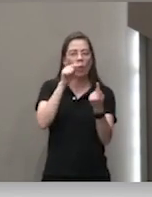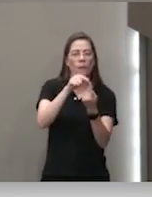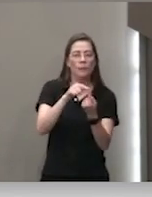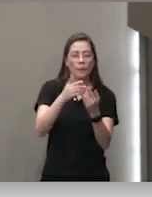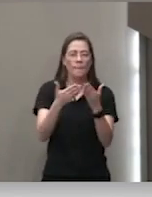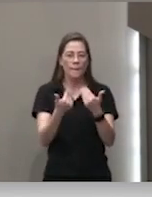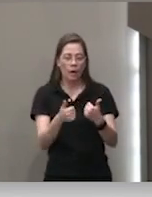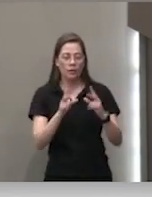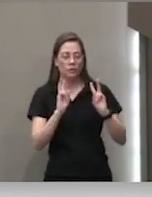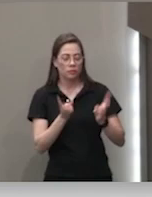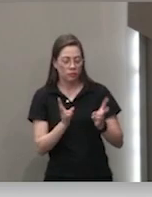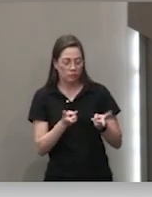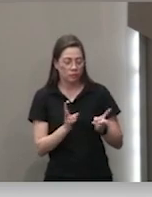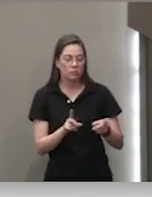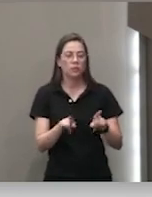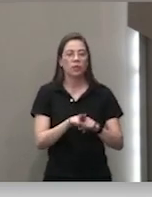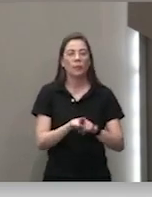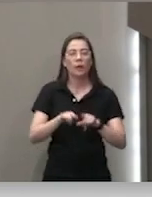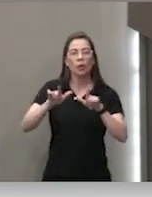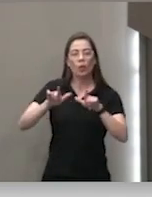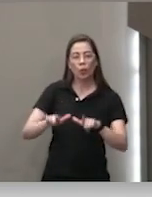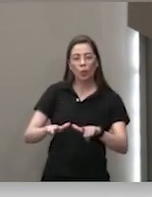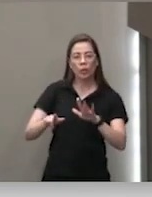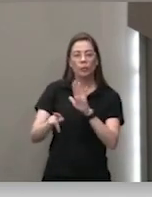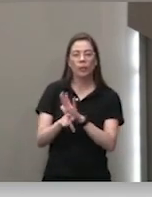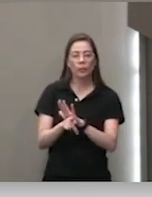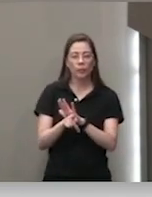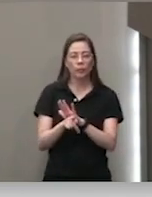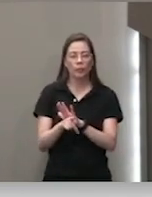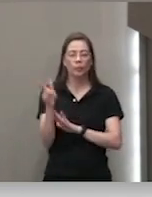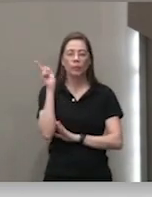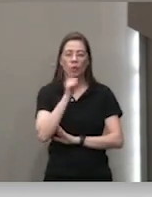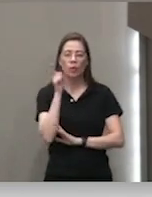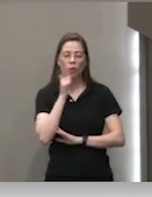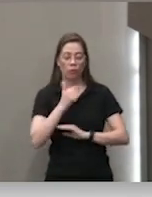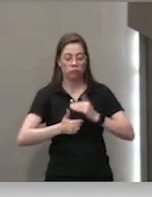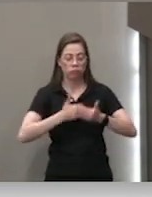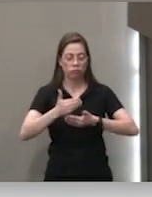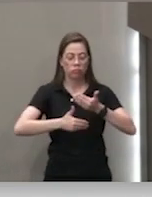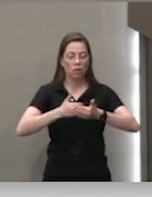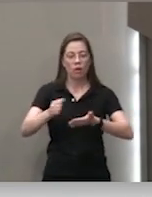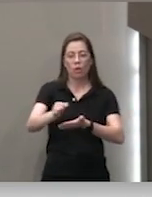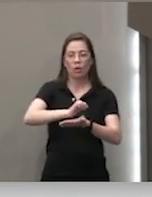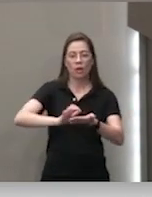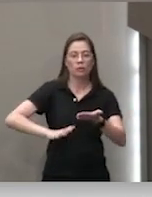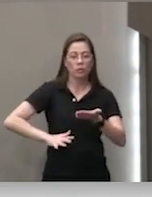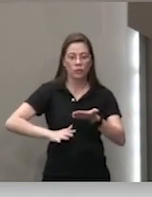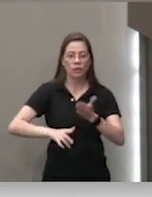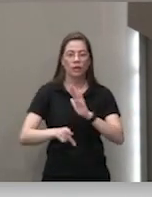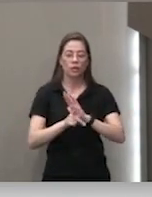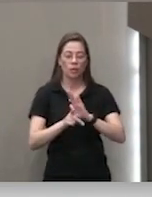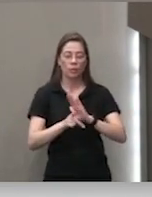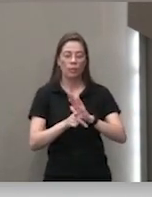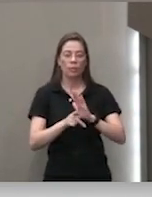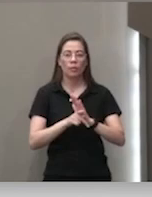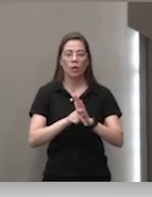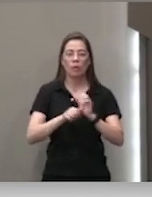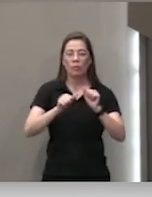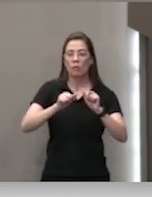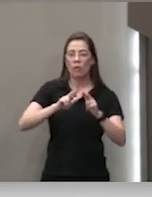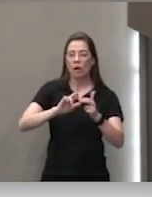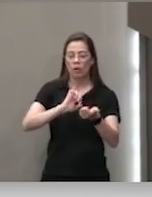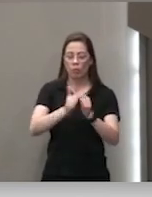pedem incansavelmente, um espaço próprio para poderem desenvolver as suas atividades, né, as suas atividades que